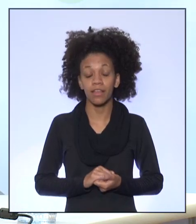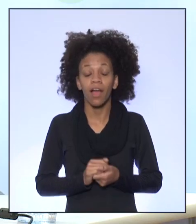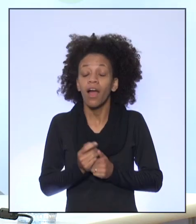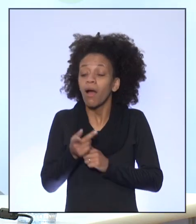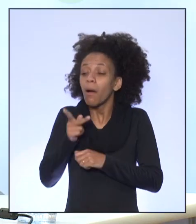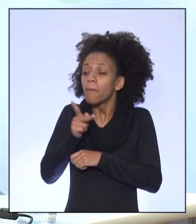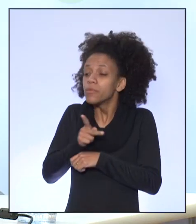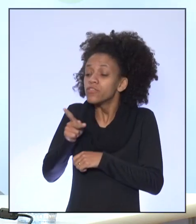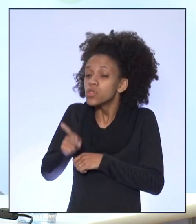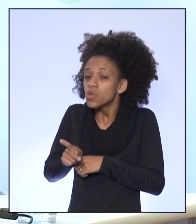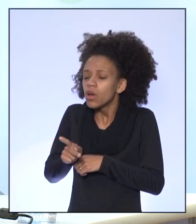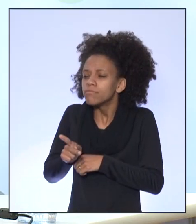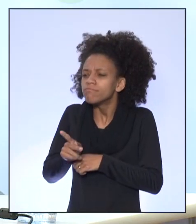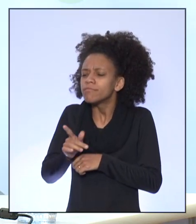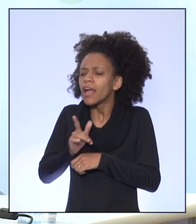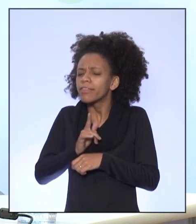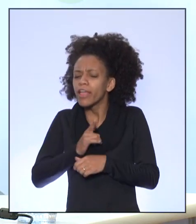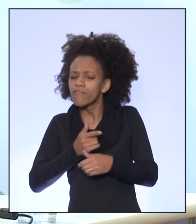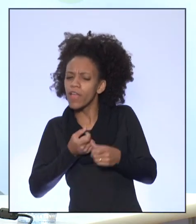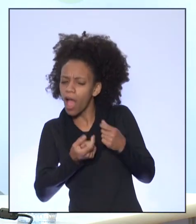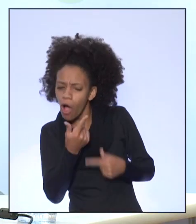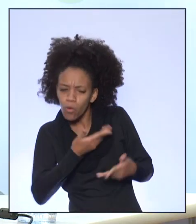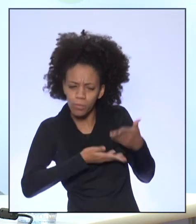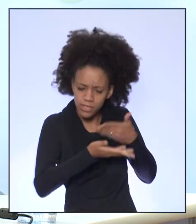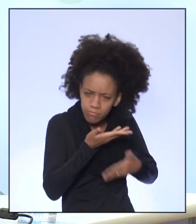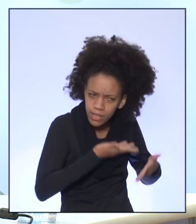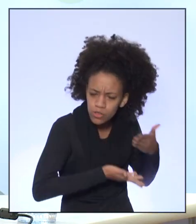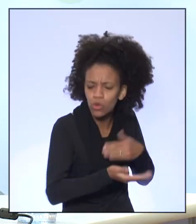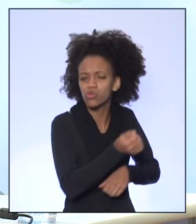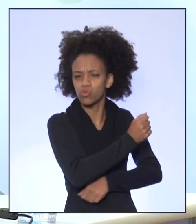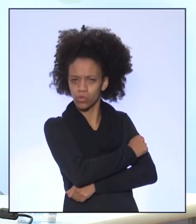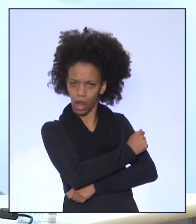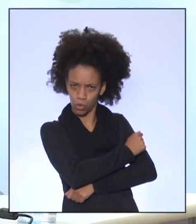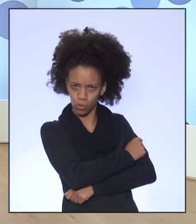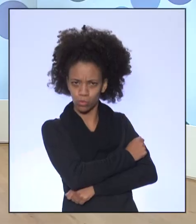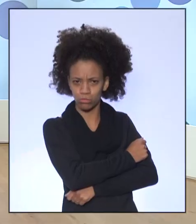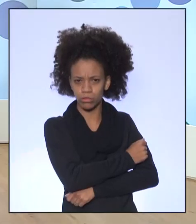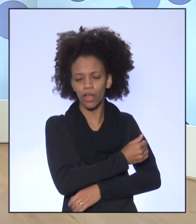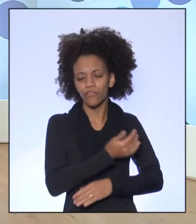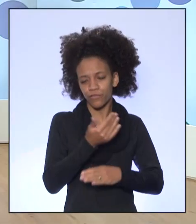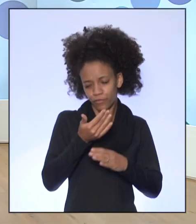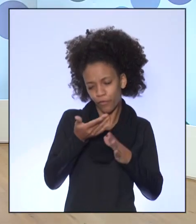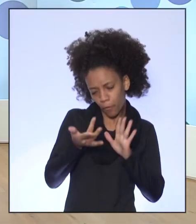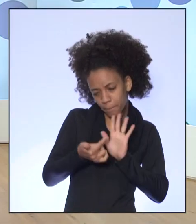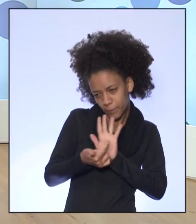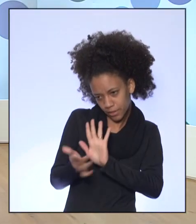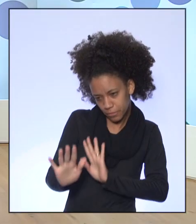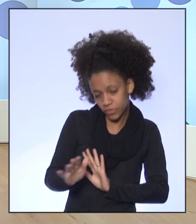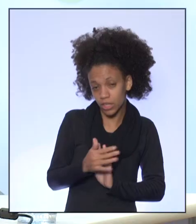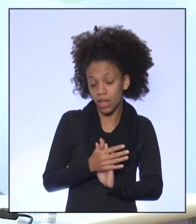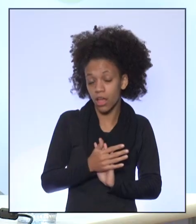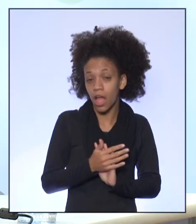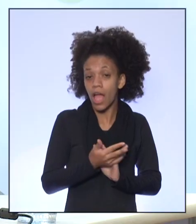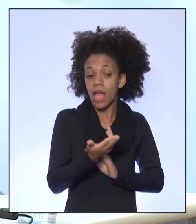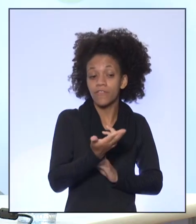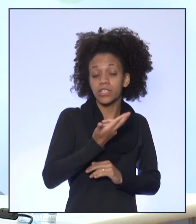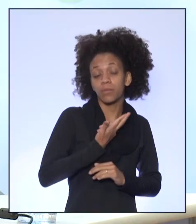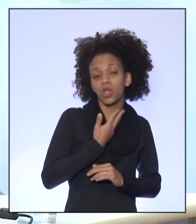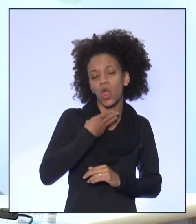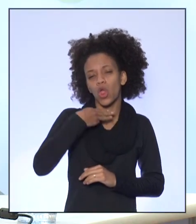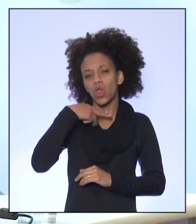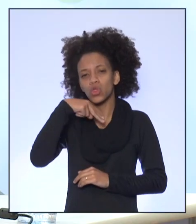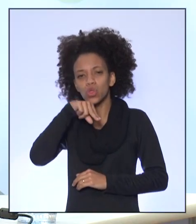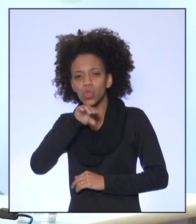professora Janaína, a gente teve algumas interações aqui dos alunos. Vou passar algumas para você. Muitos responderam